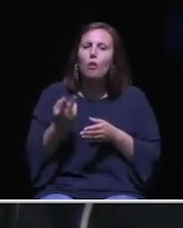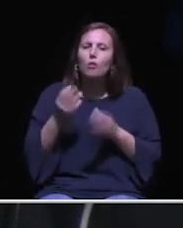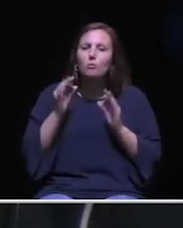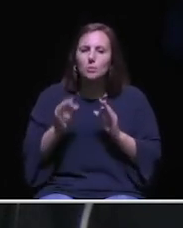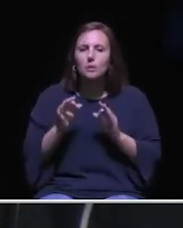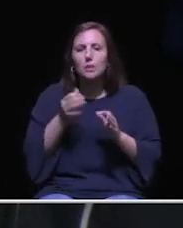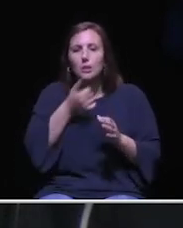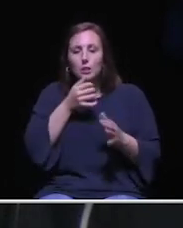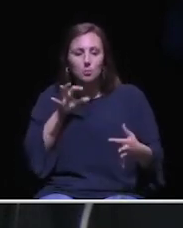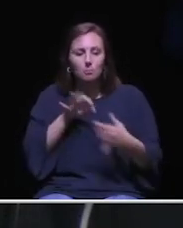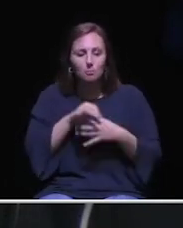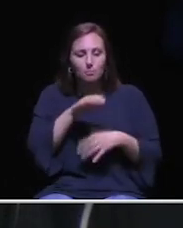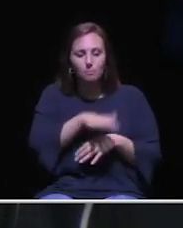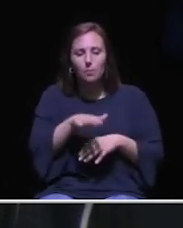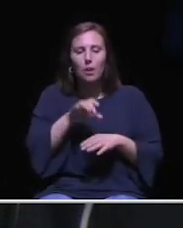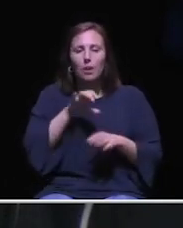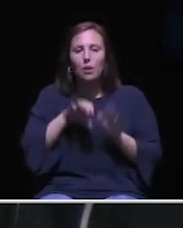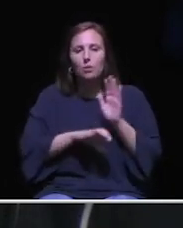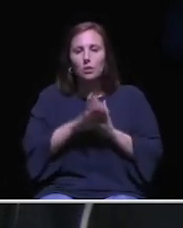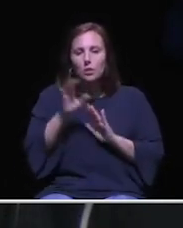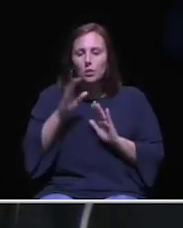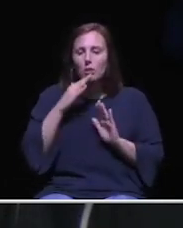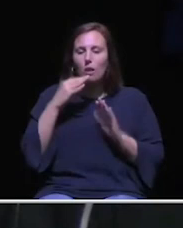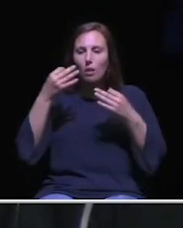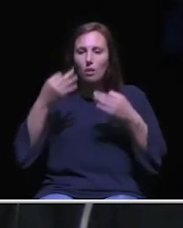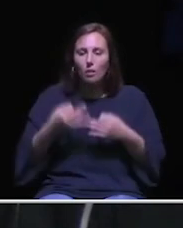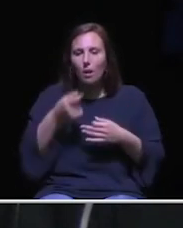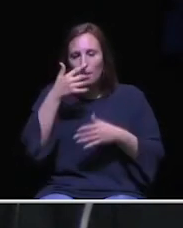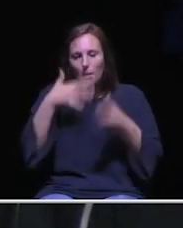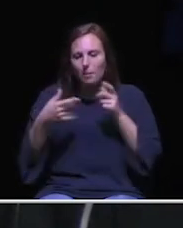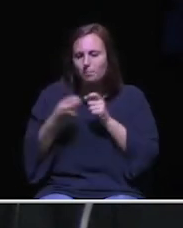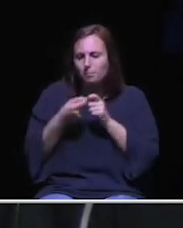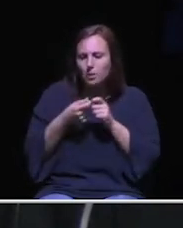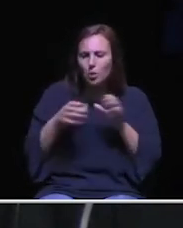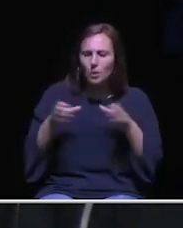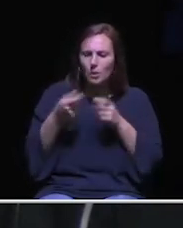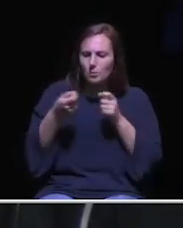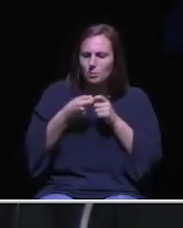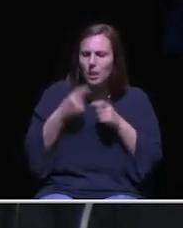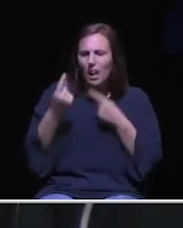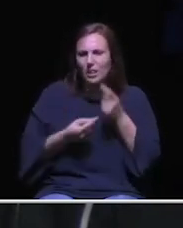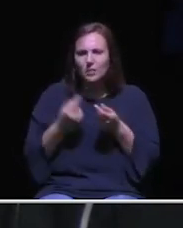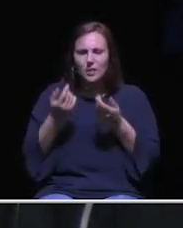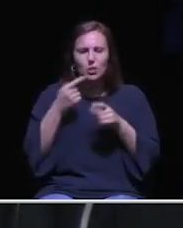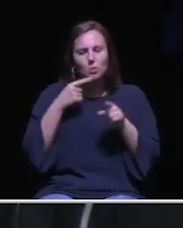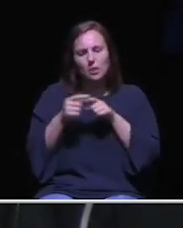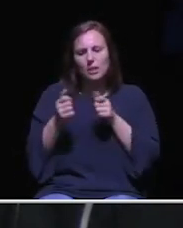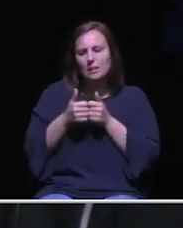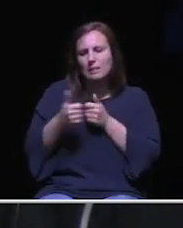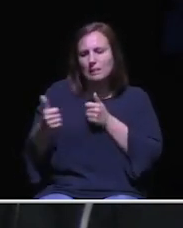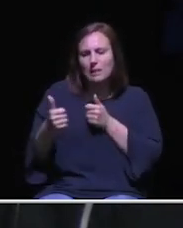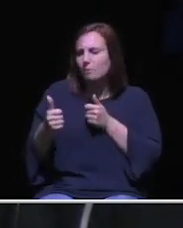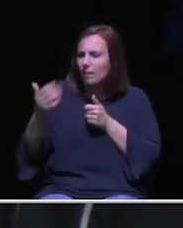dizem respeito. Garantir as condições para a aproximação de pessoas e comunidades que se têm visto arredadas da política e dos órgãos de decisão, para